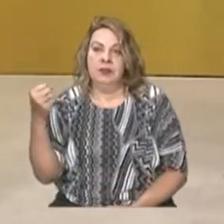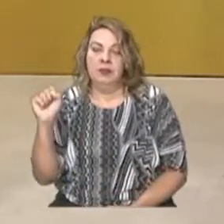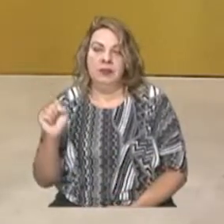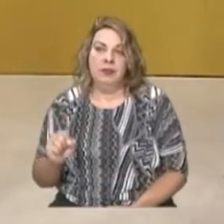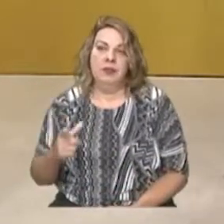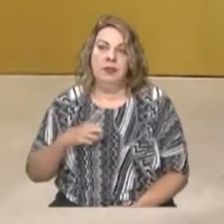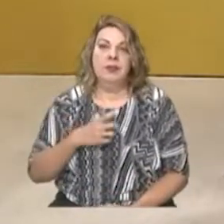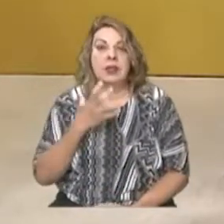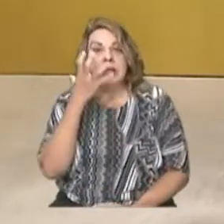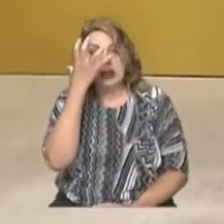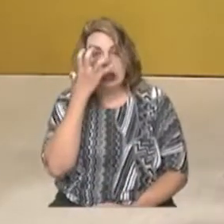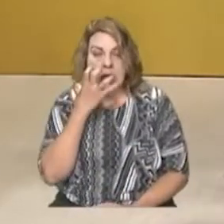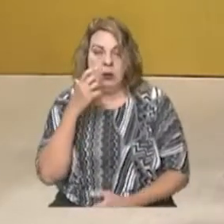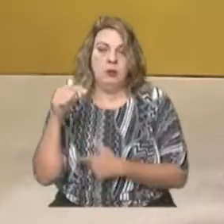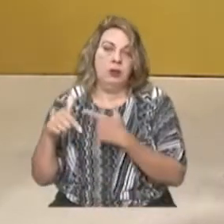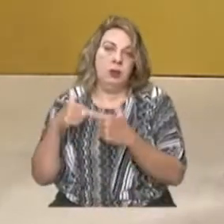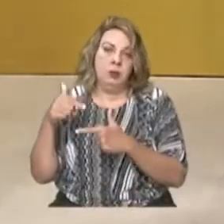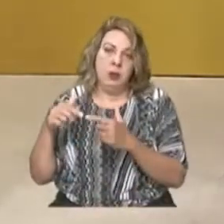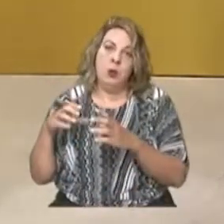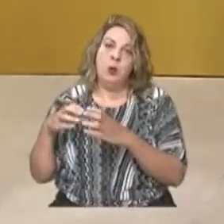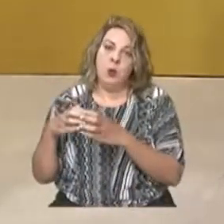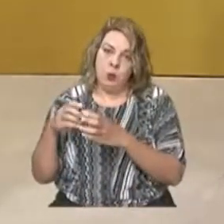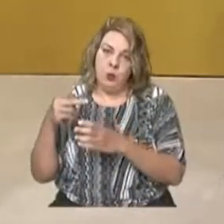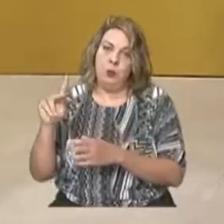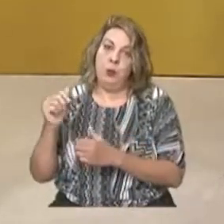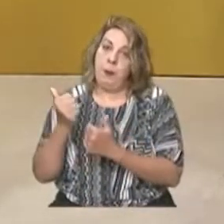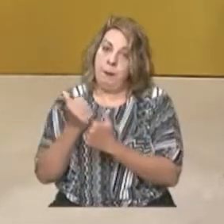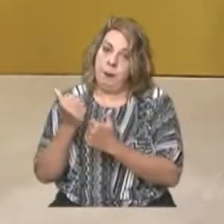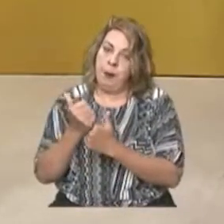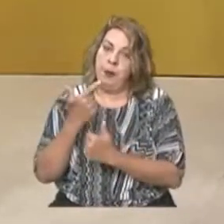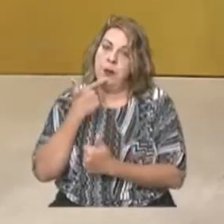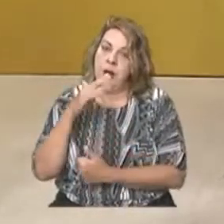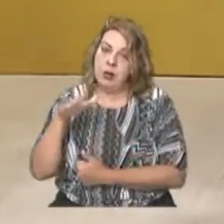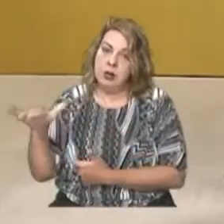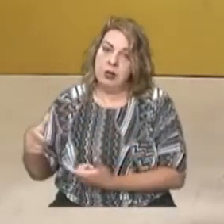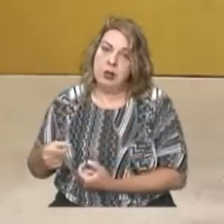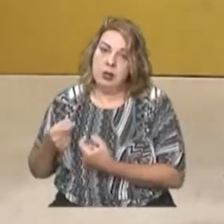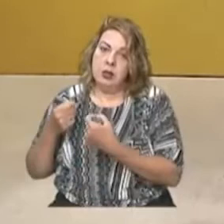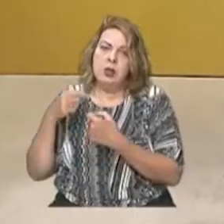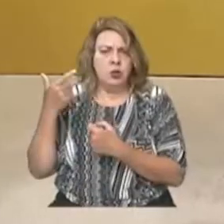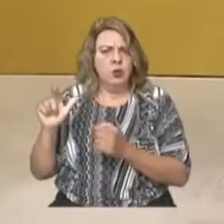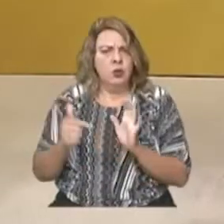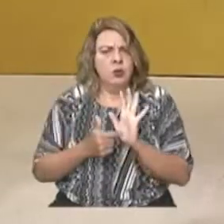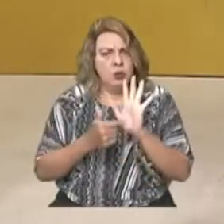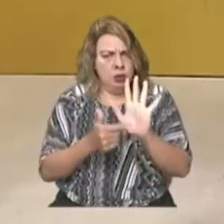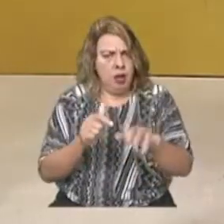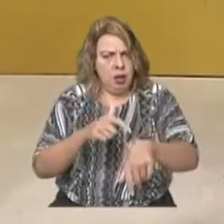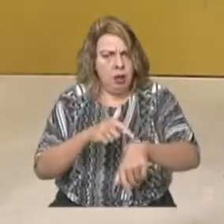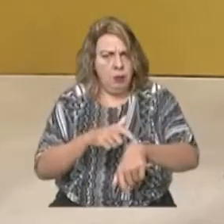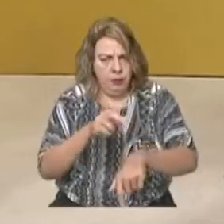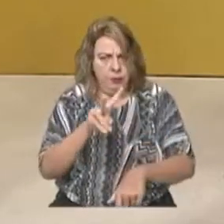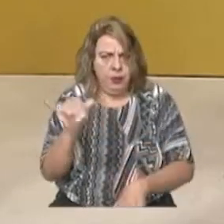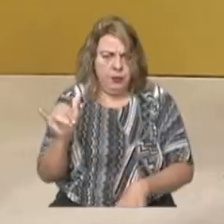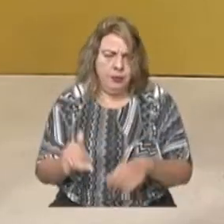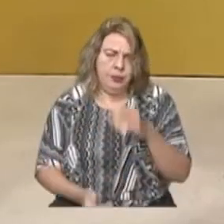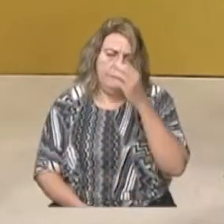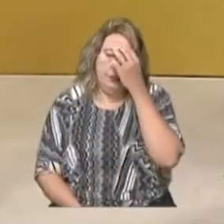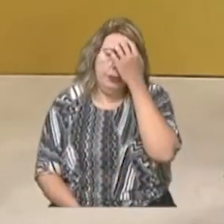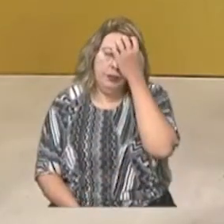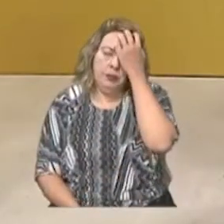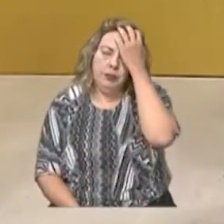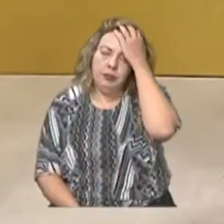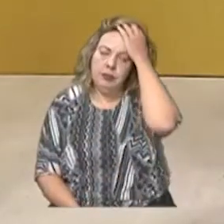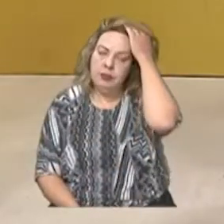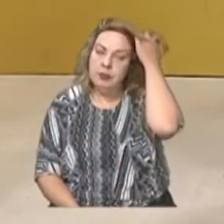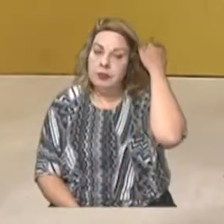trabalho muito sério, que é o Grupo de Apoio à Criança com Câncer. Mas, ó, vamos reforçar e mostrar como é que tá o tempo? Vamos mostrar, então, para aquela turma